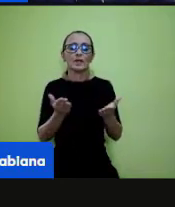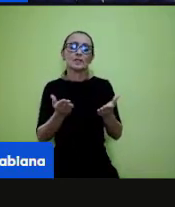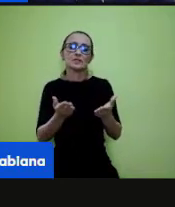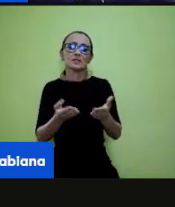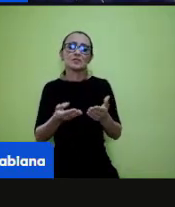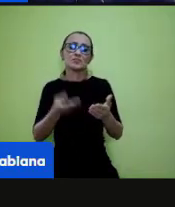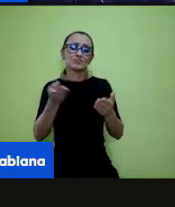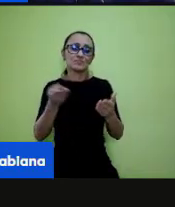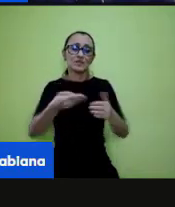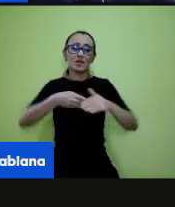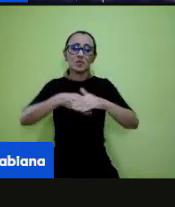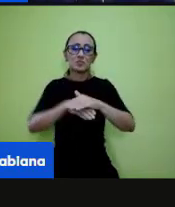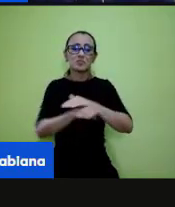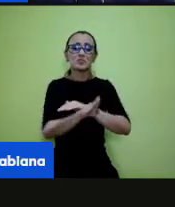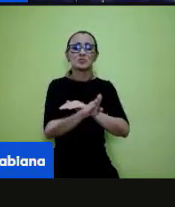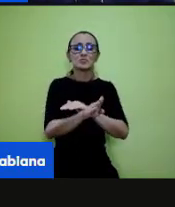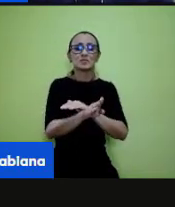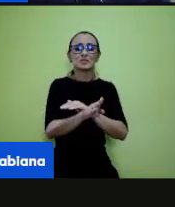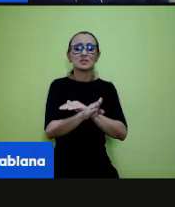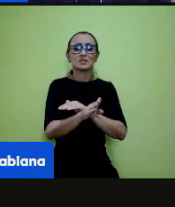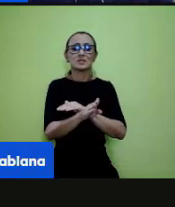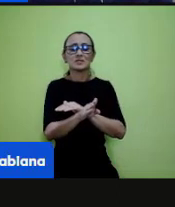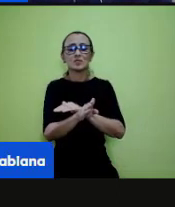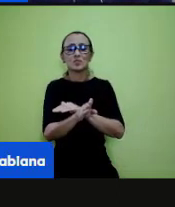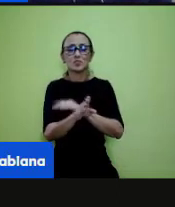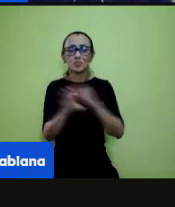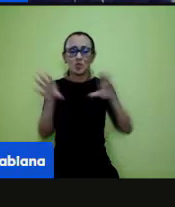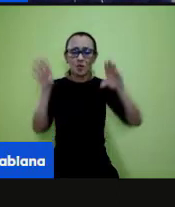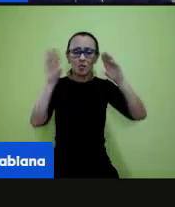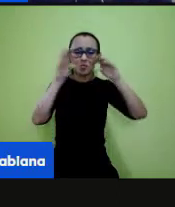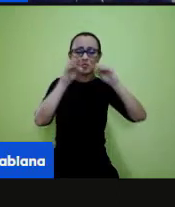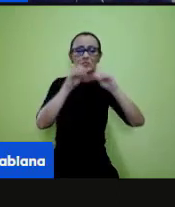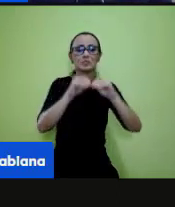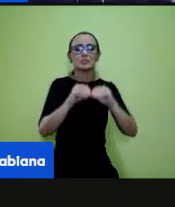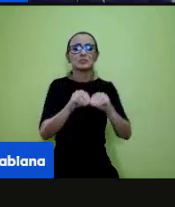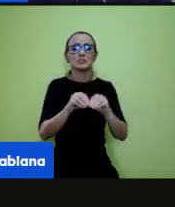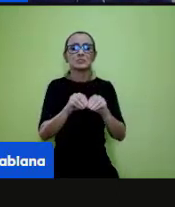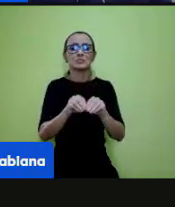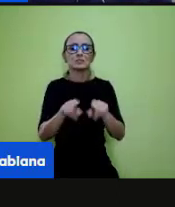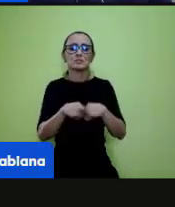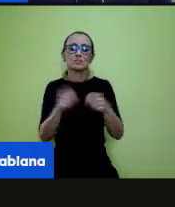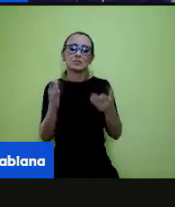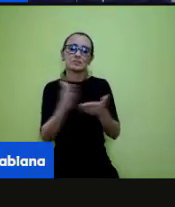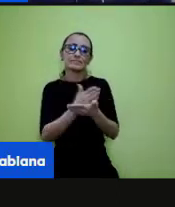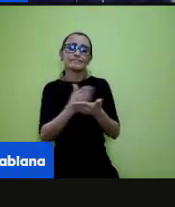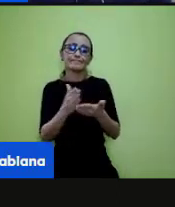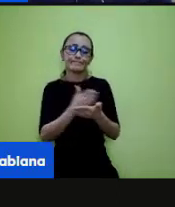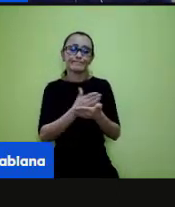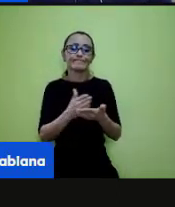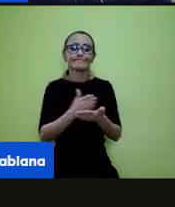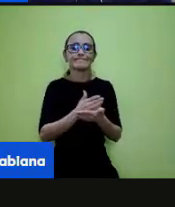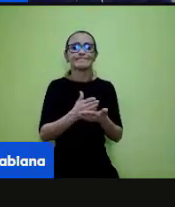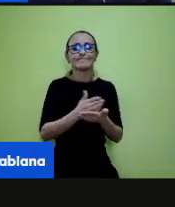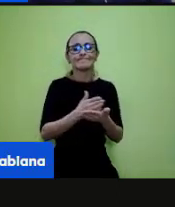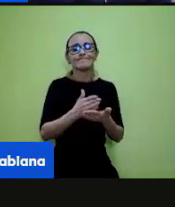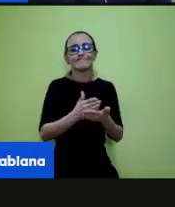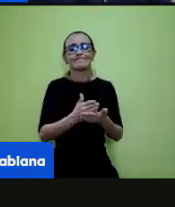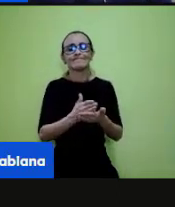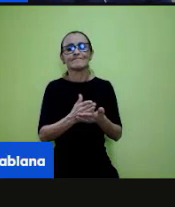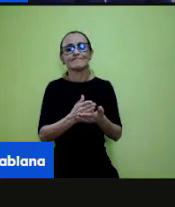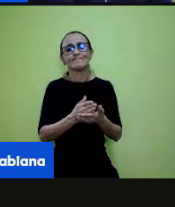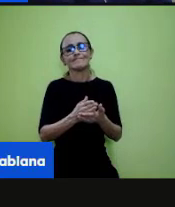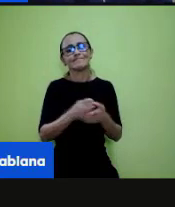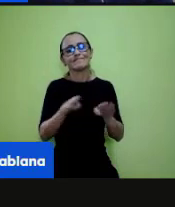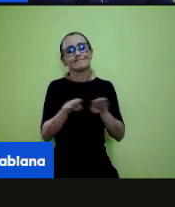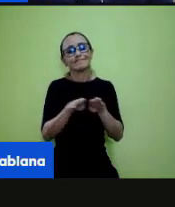No entanto, ele também pode se alimentar durante a noite. Às vezes a pessoa trabalha, estuda, só está em casa à noite.